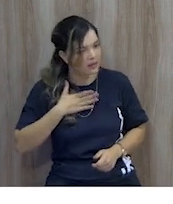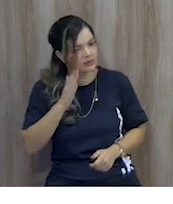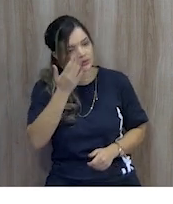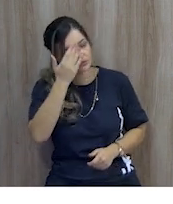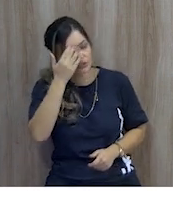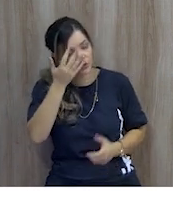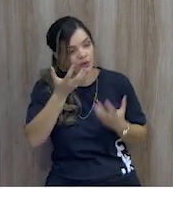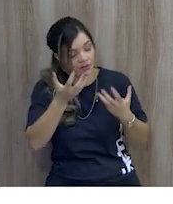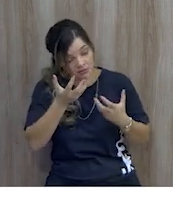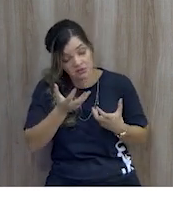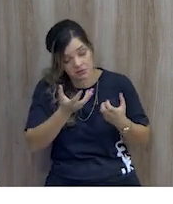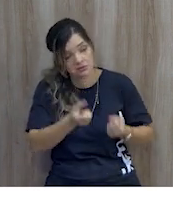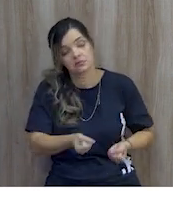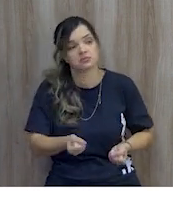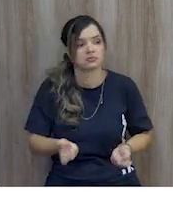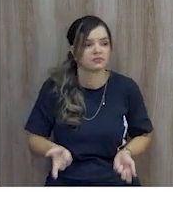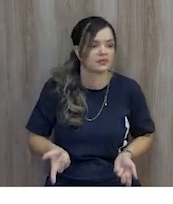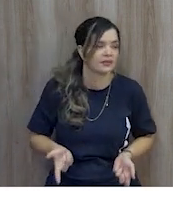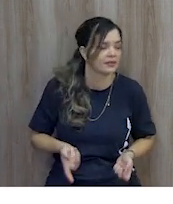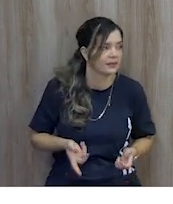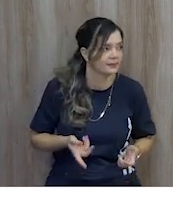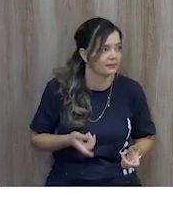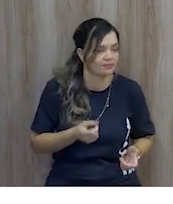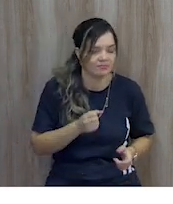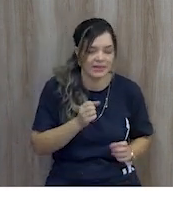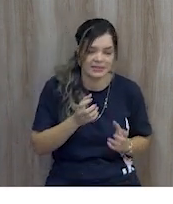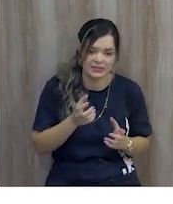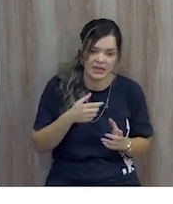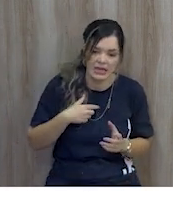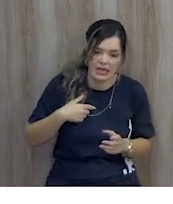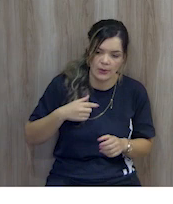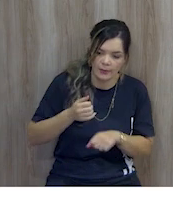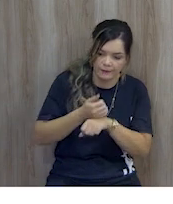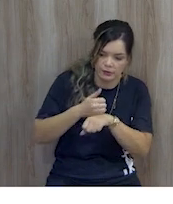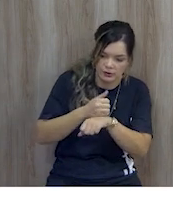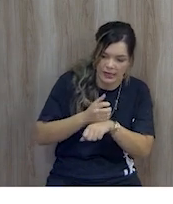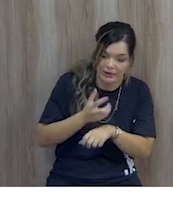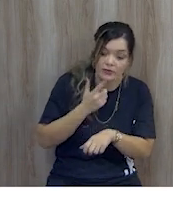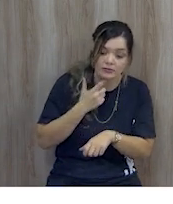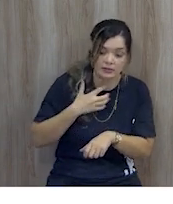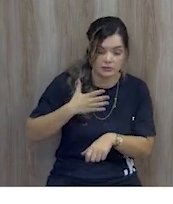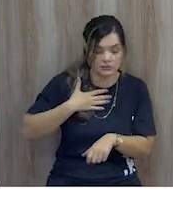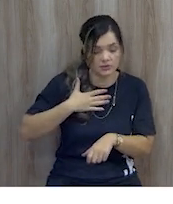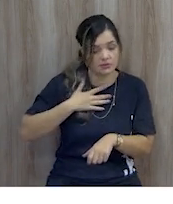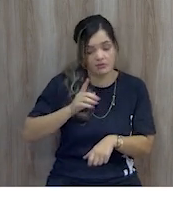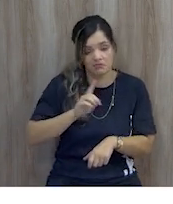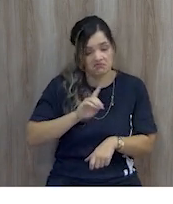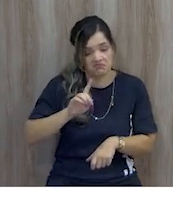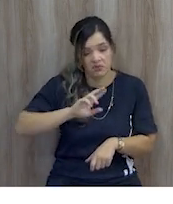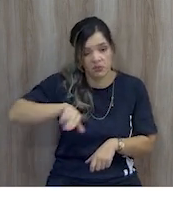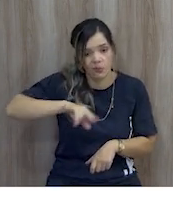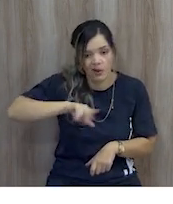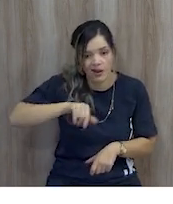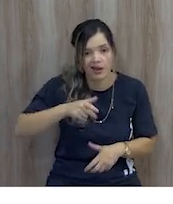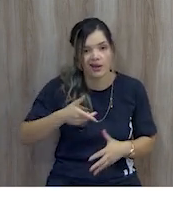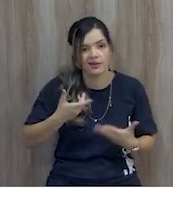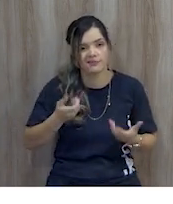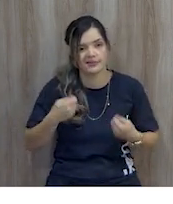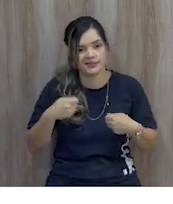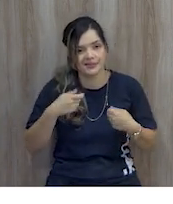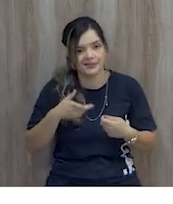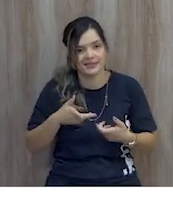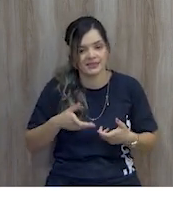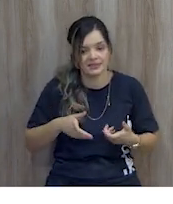tratamento. E a questão aqui não é fechar porque a gente quer fazer o tratamento, é porque é necessário. Como a professora Naira mostrou, não é uma questão só